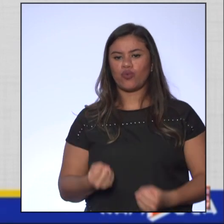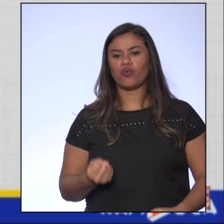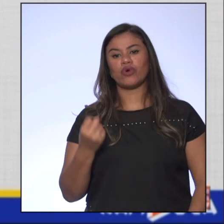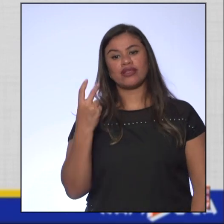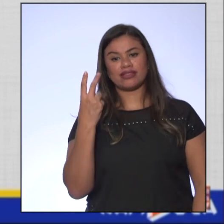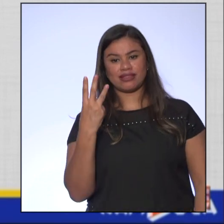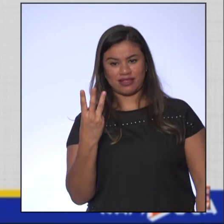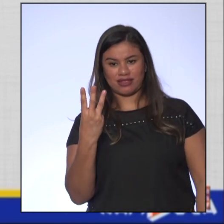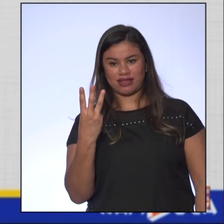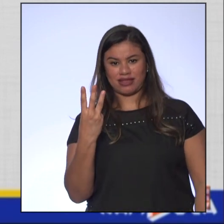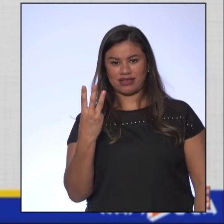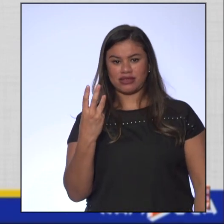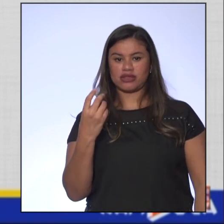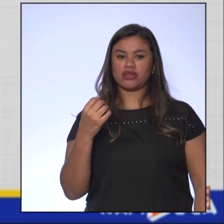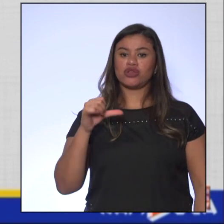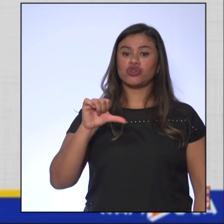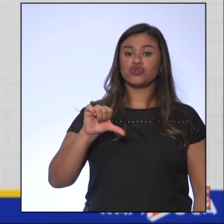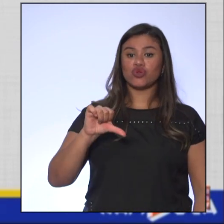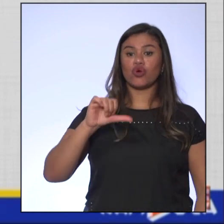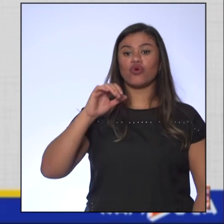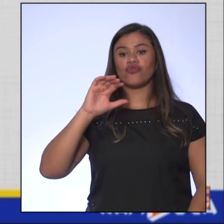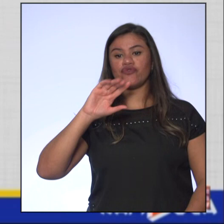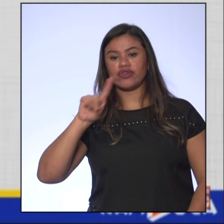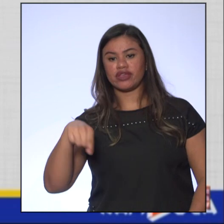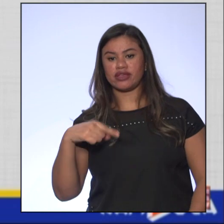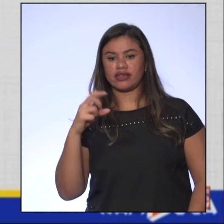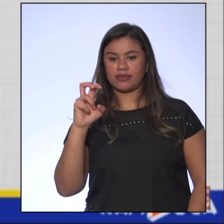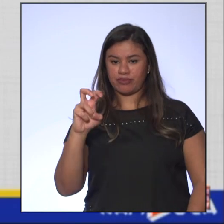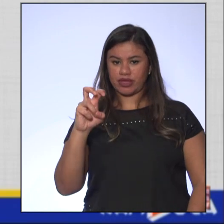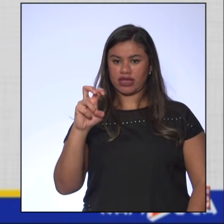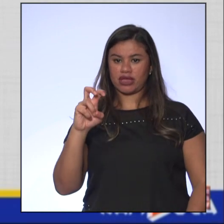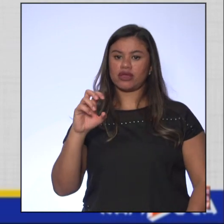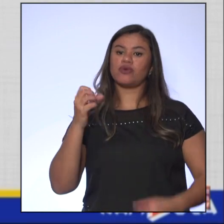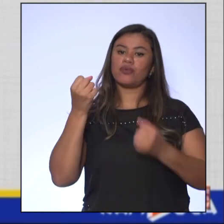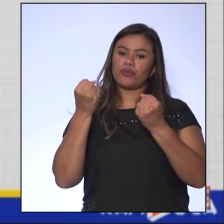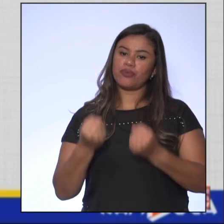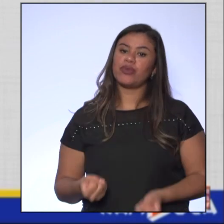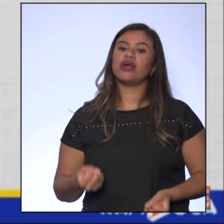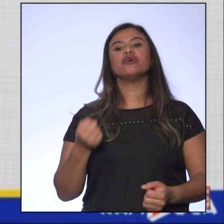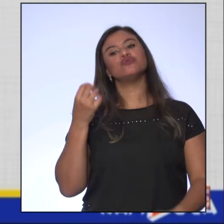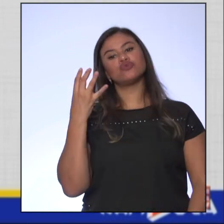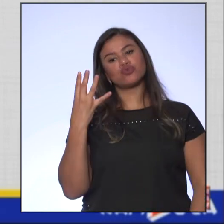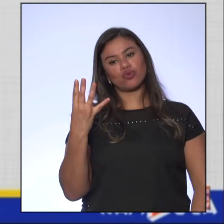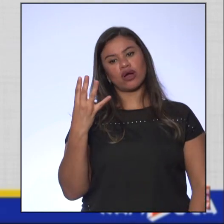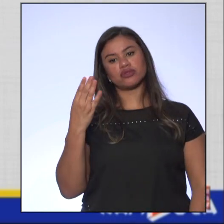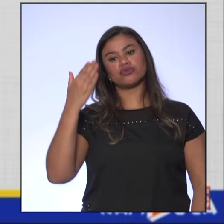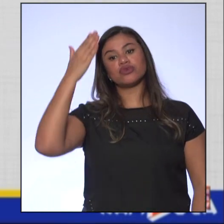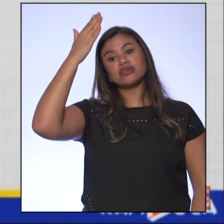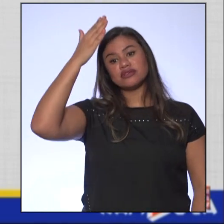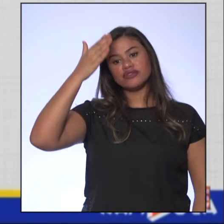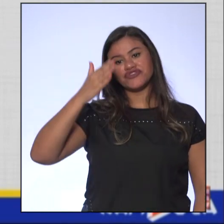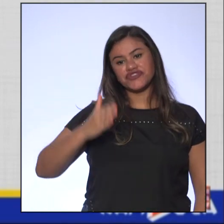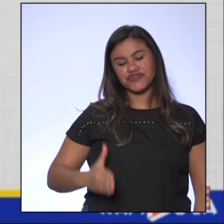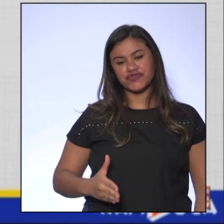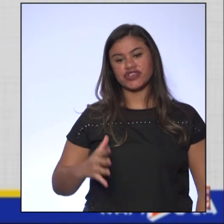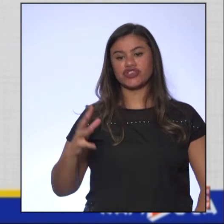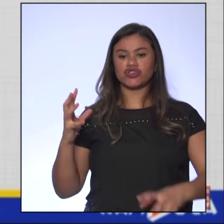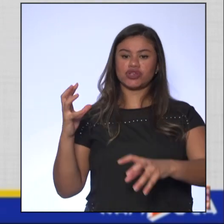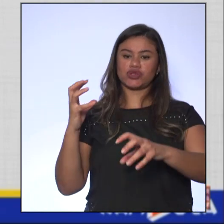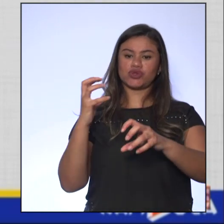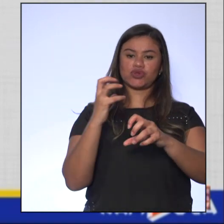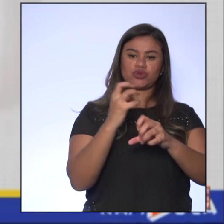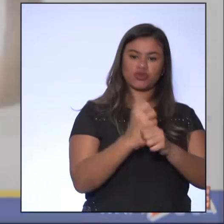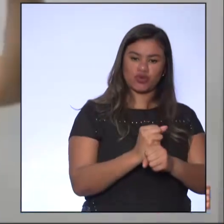3. Depois, 9,5, que multiplica o peso, que é 4. E divide pela soma dos pesos. Olha para o